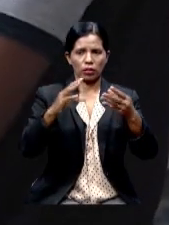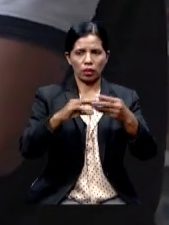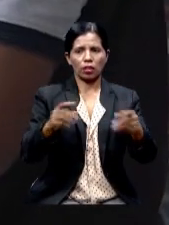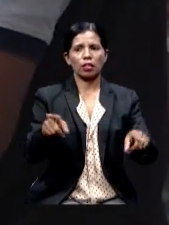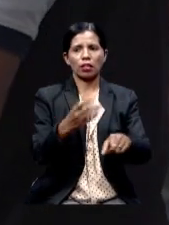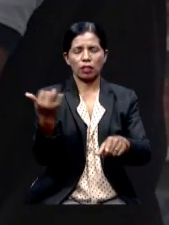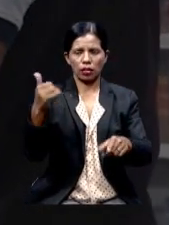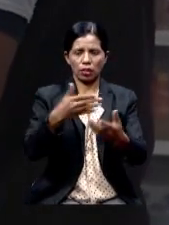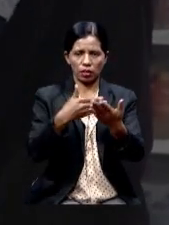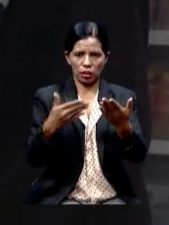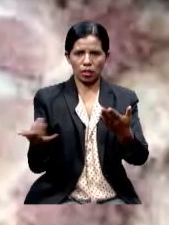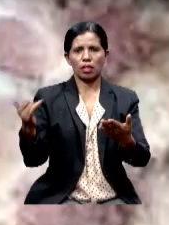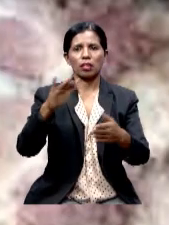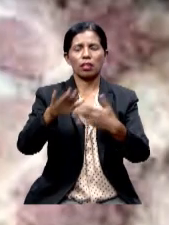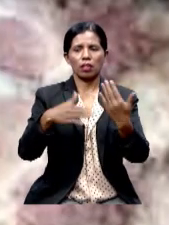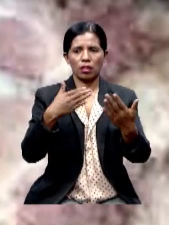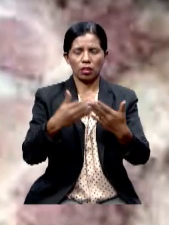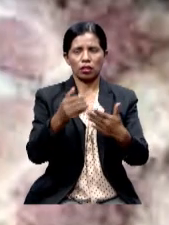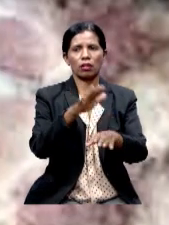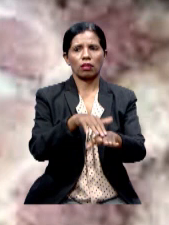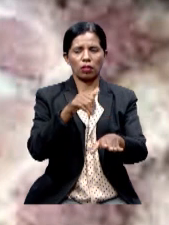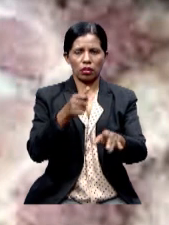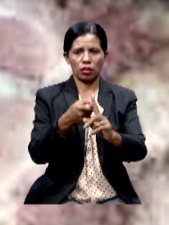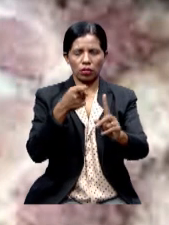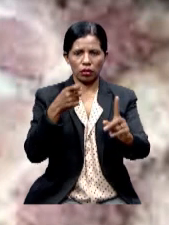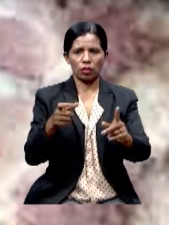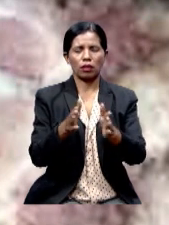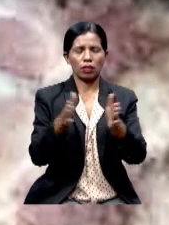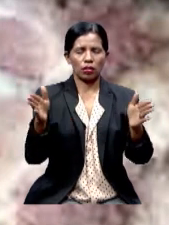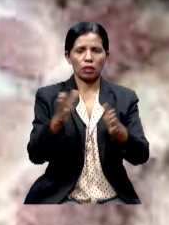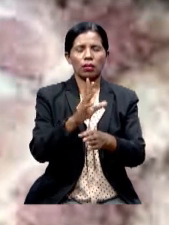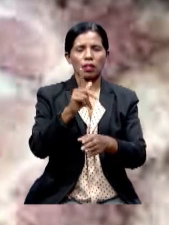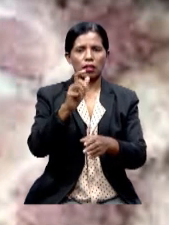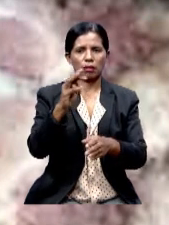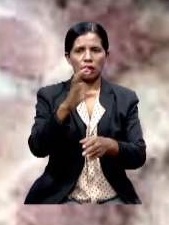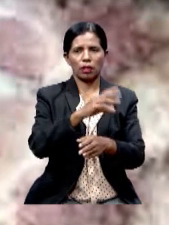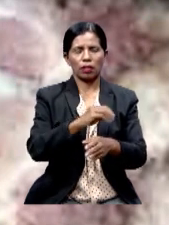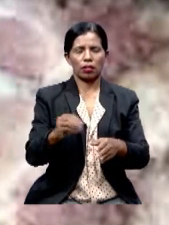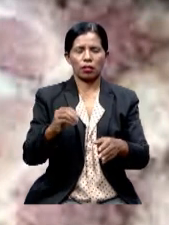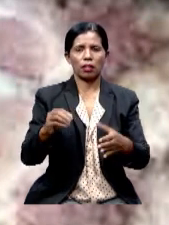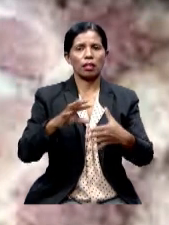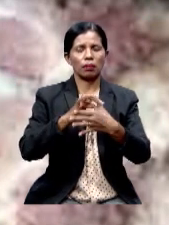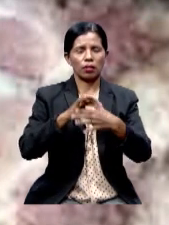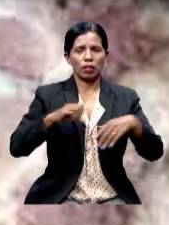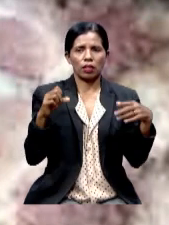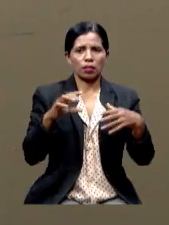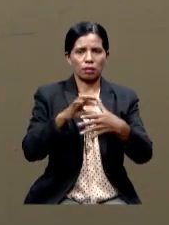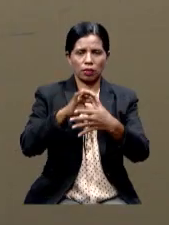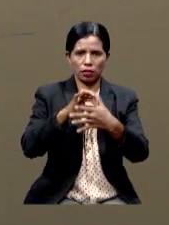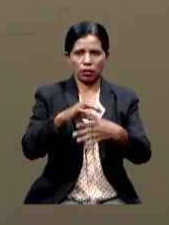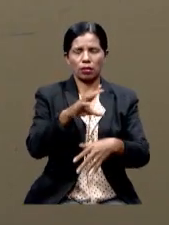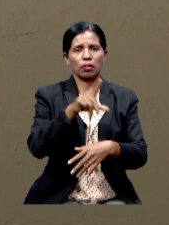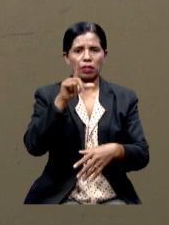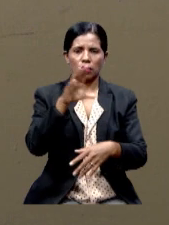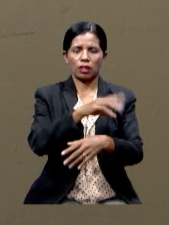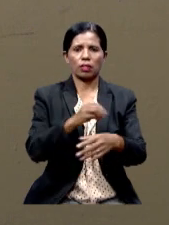durante ne produto alimentar nebe ia contaminado ho substância químico, mas produto ayam poton taho no tempe. Tui